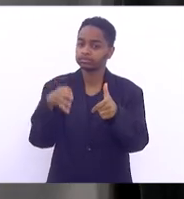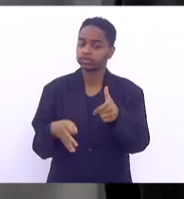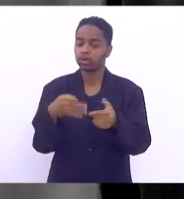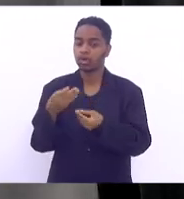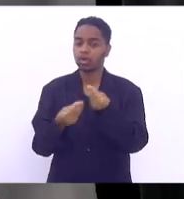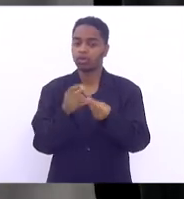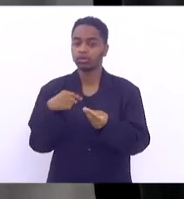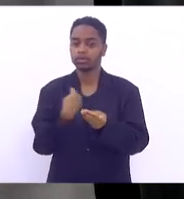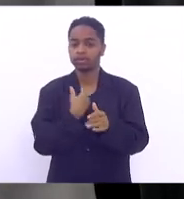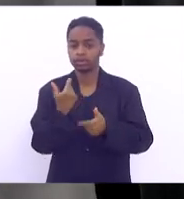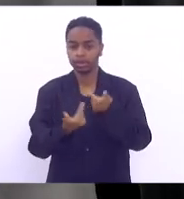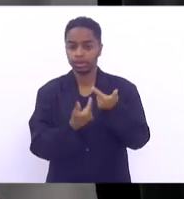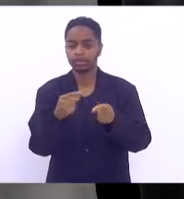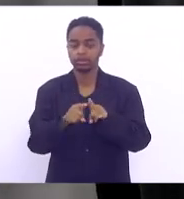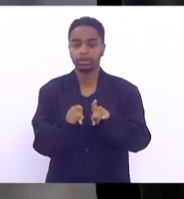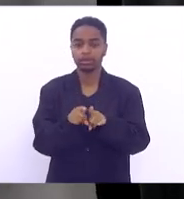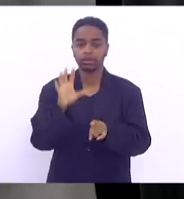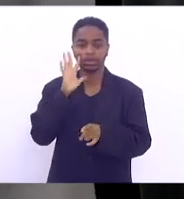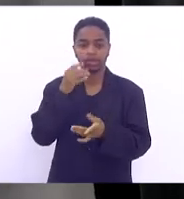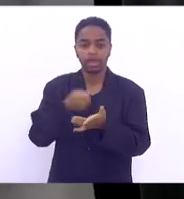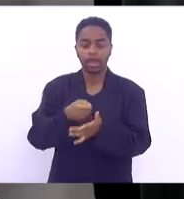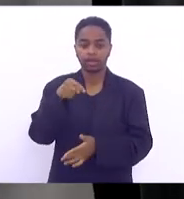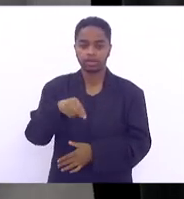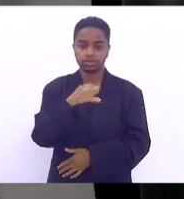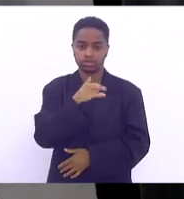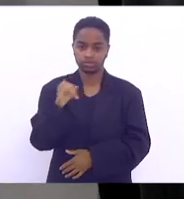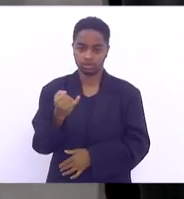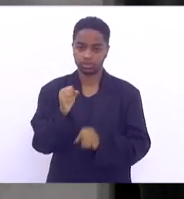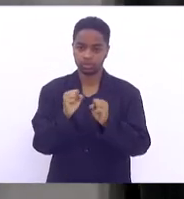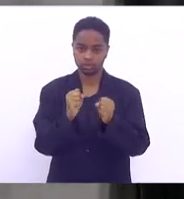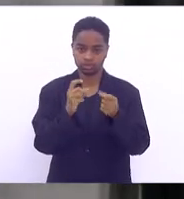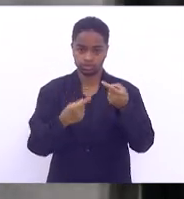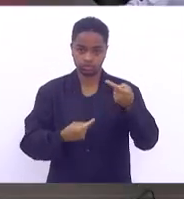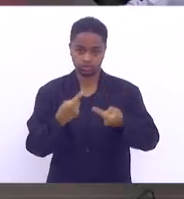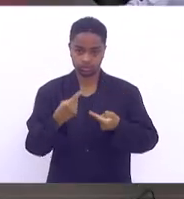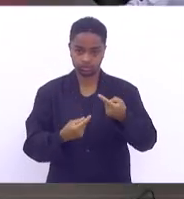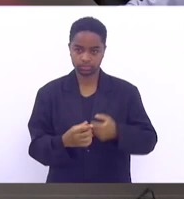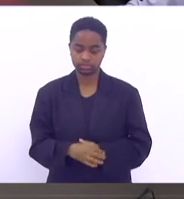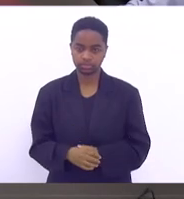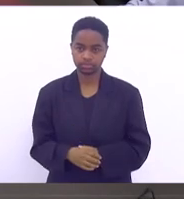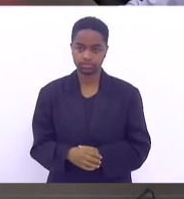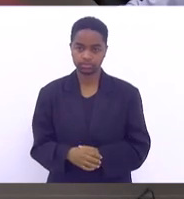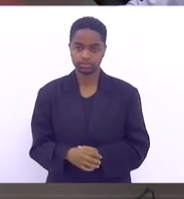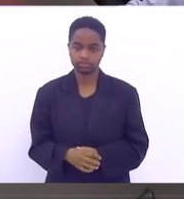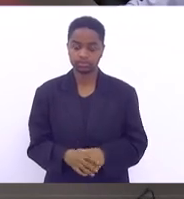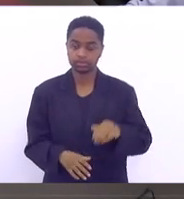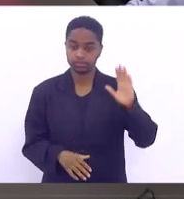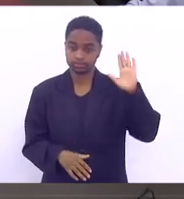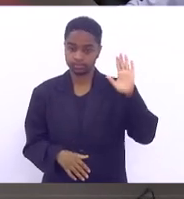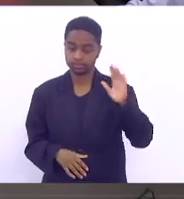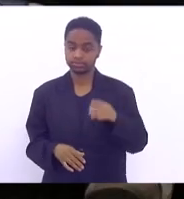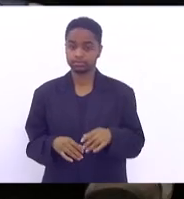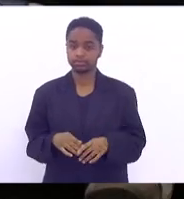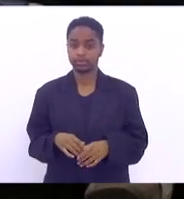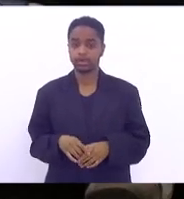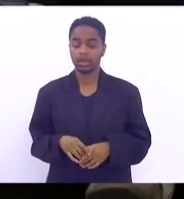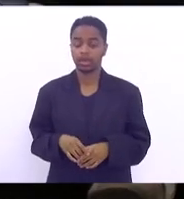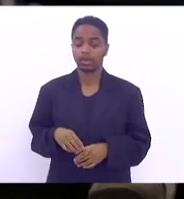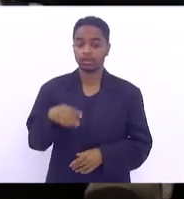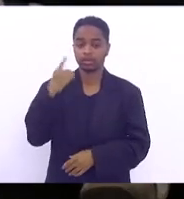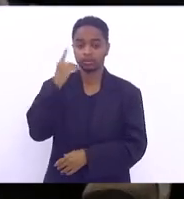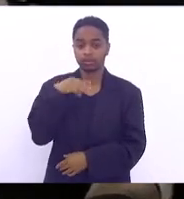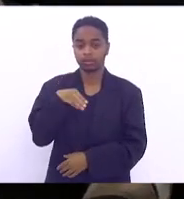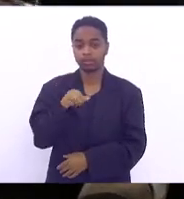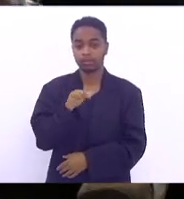e decidido aqui na CCJ. Deputado Luiz Paulo, em discussão. Senhor presidente, na alegação do deputado Márcio